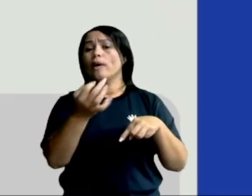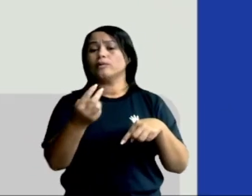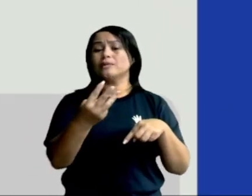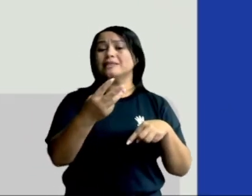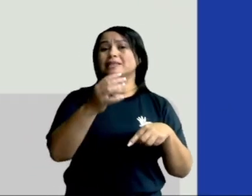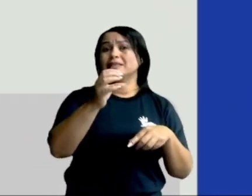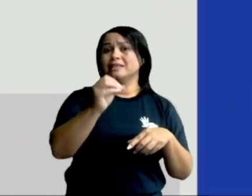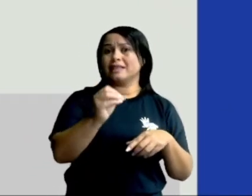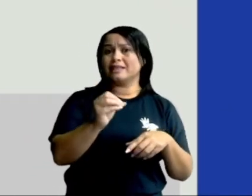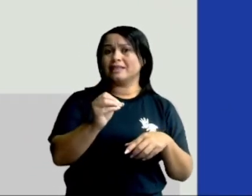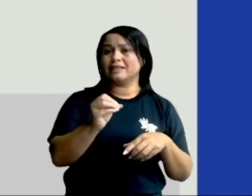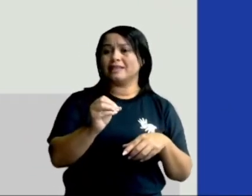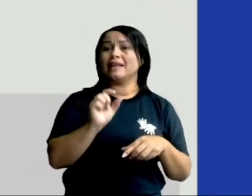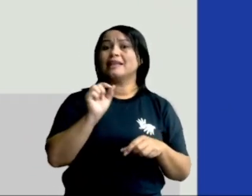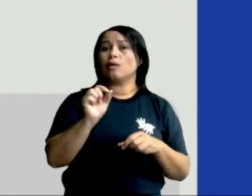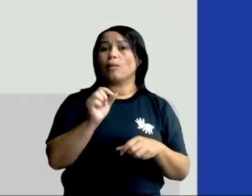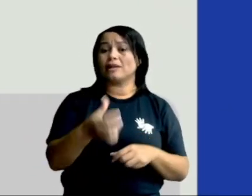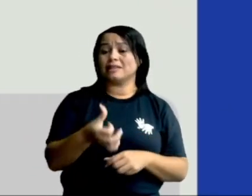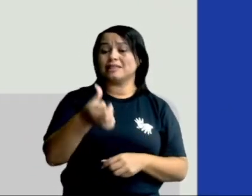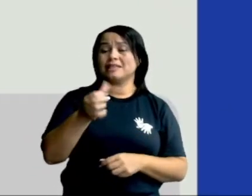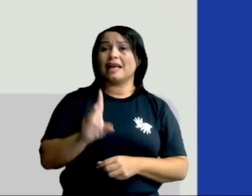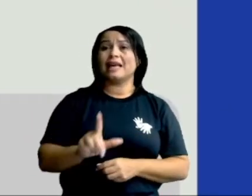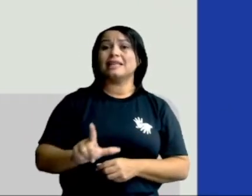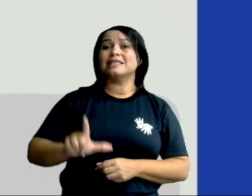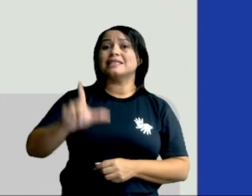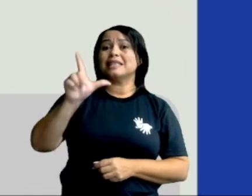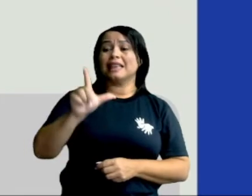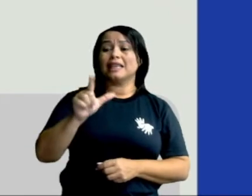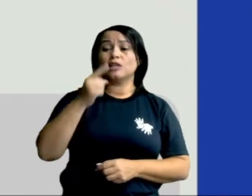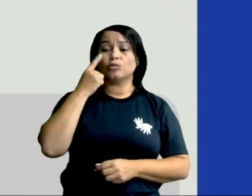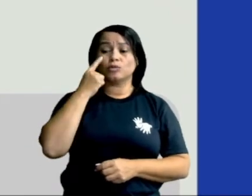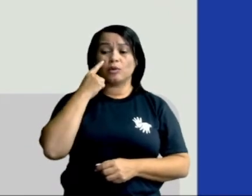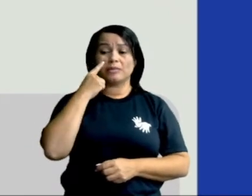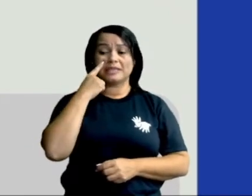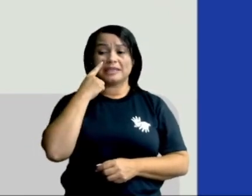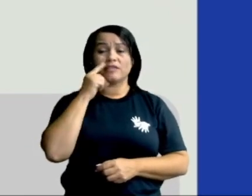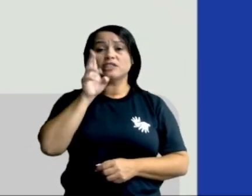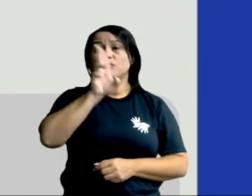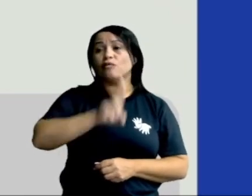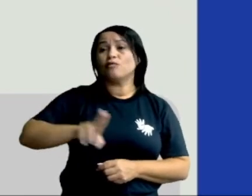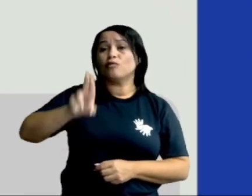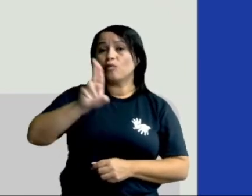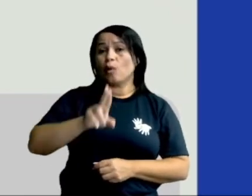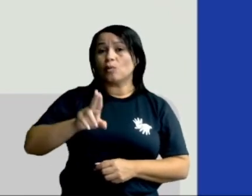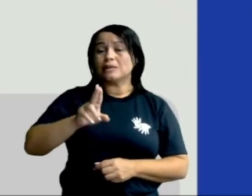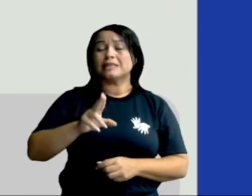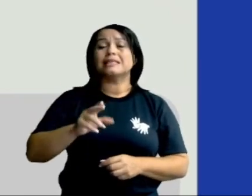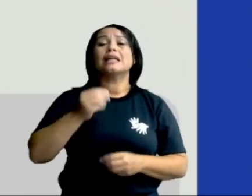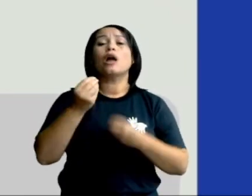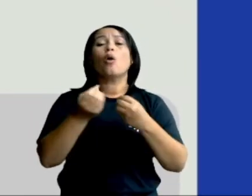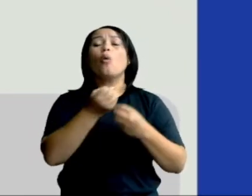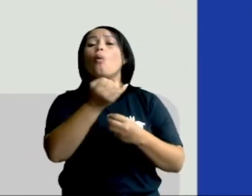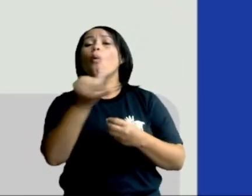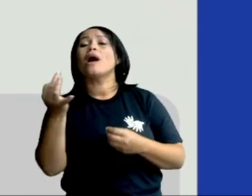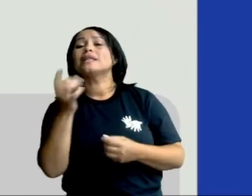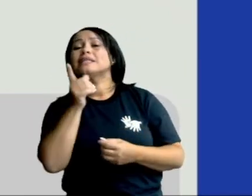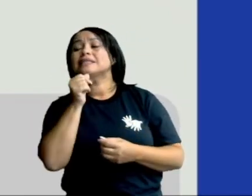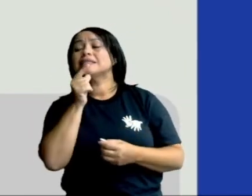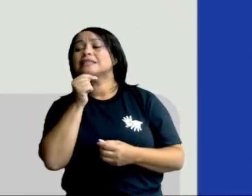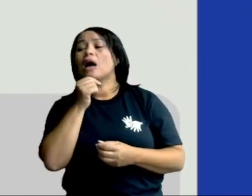uma. Se forem usadas vasilhas de 3 litros cada, quantas serão